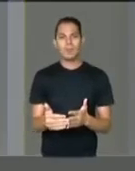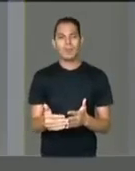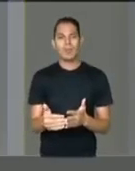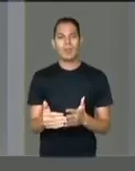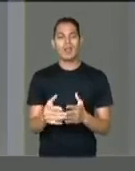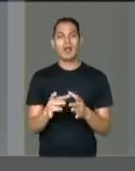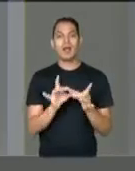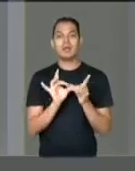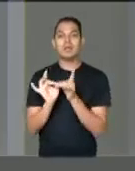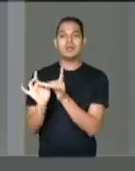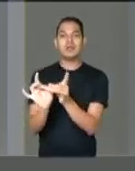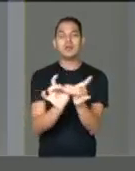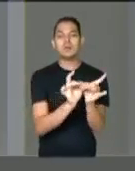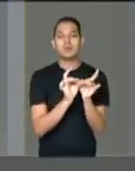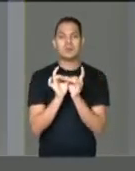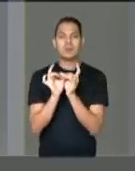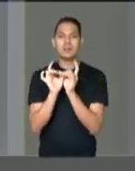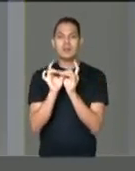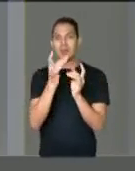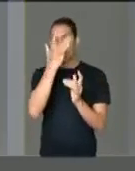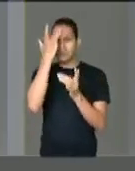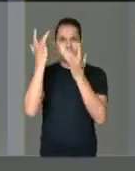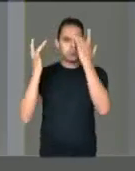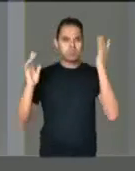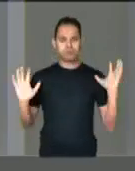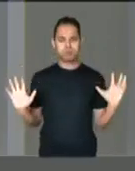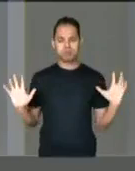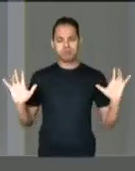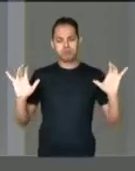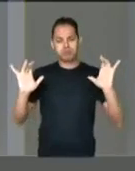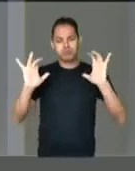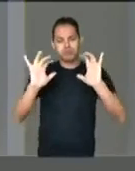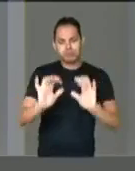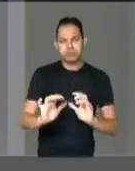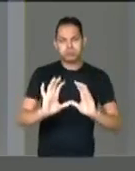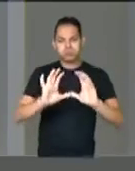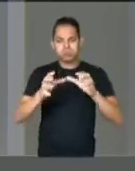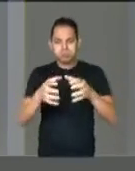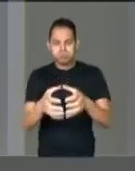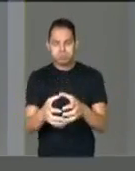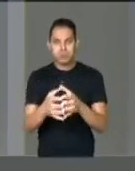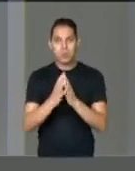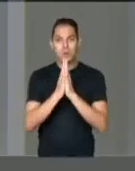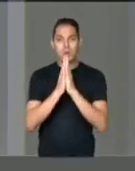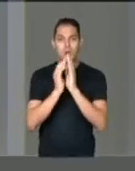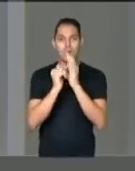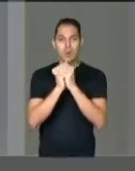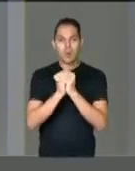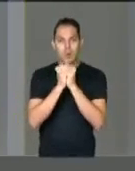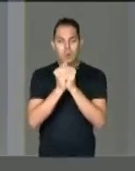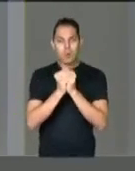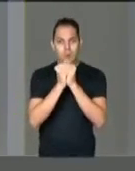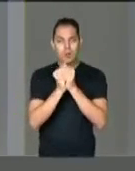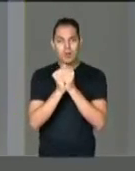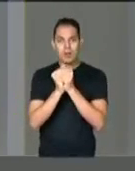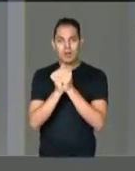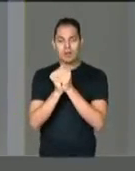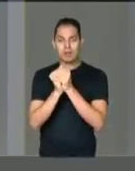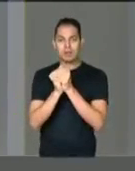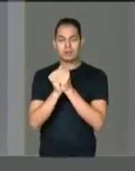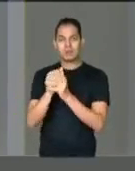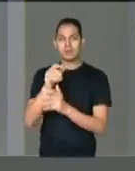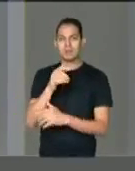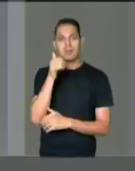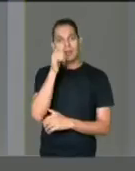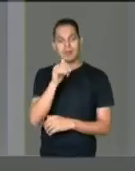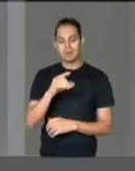estavam reunidas pelos seus fiéis, orando pela canonização de Santa